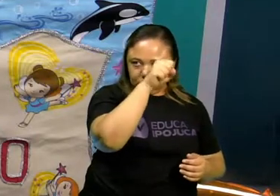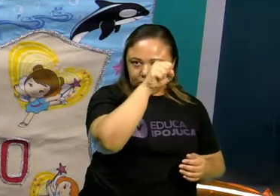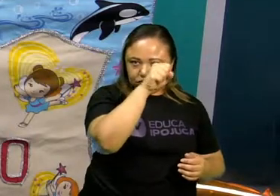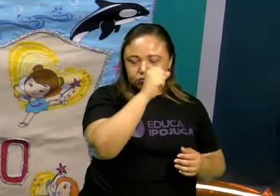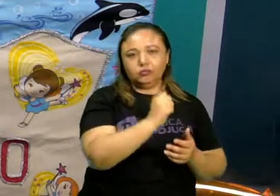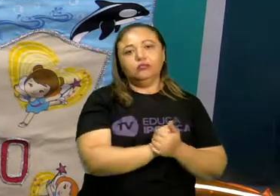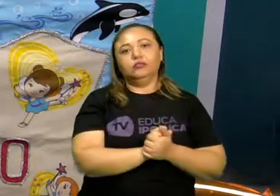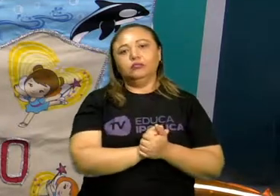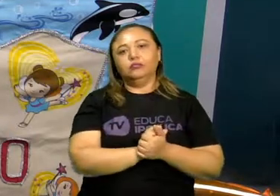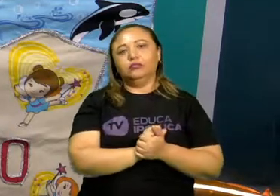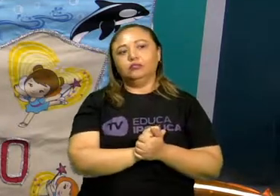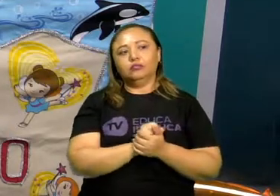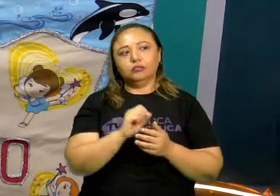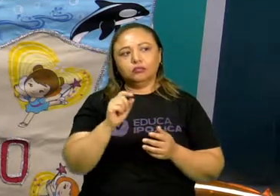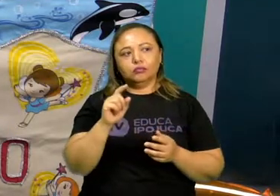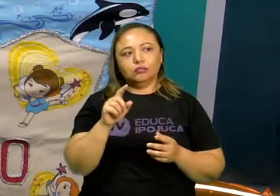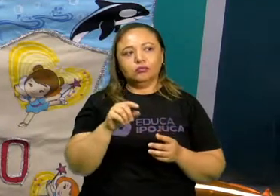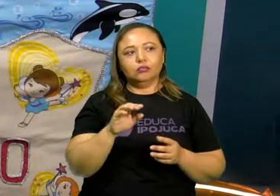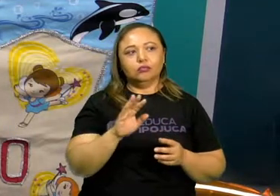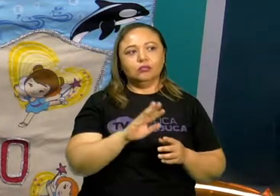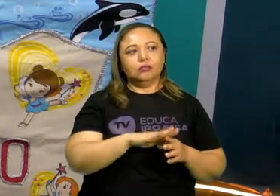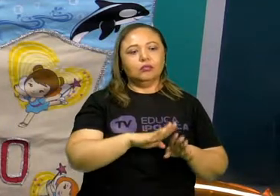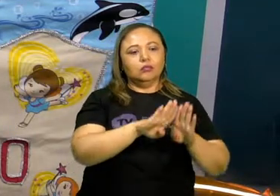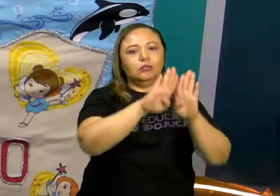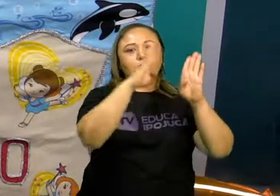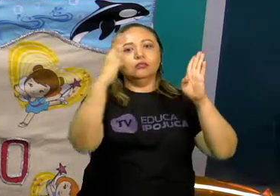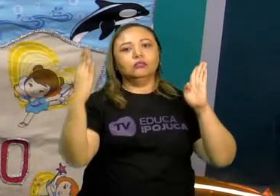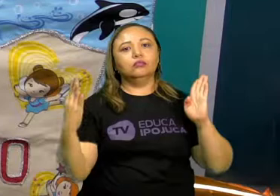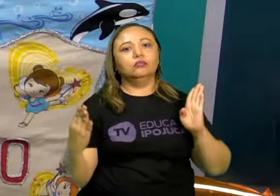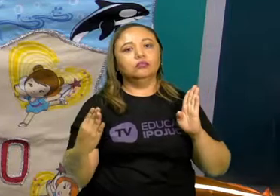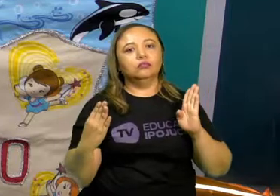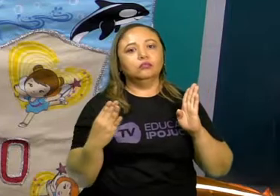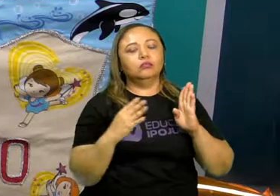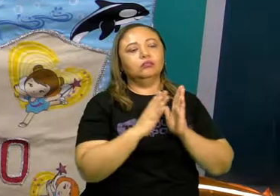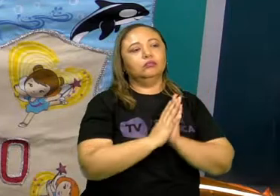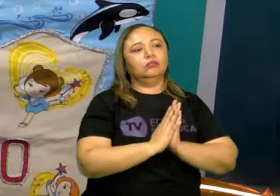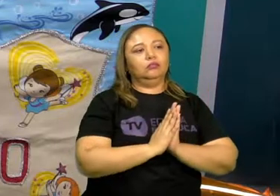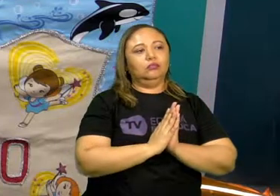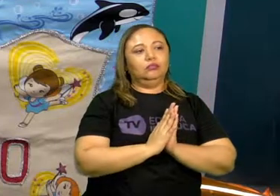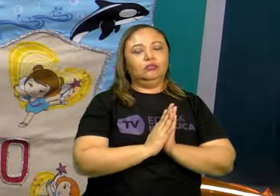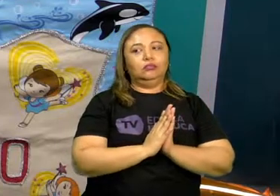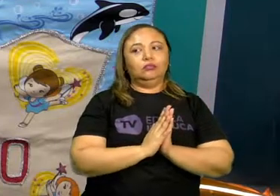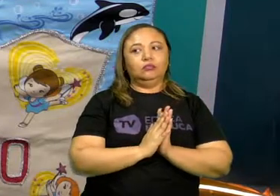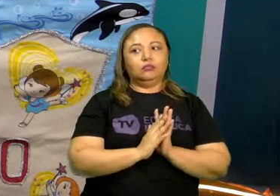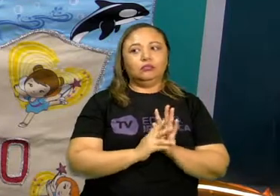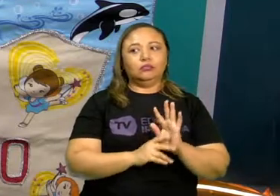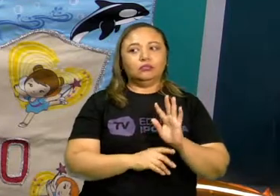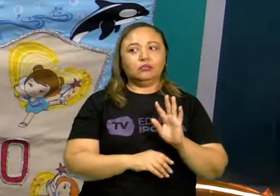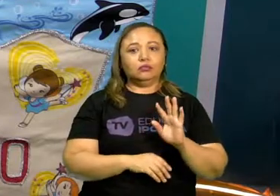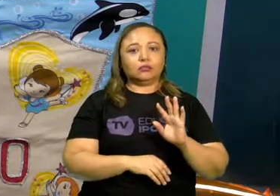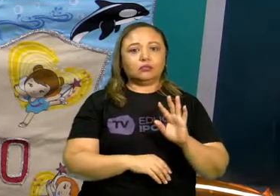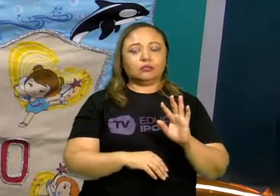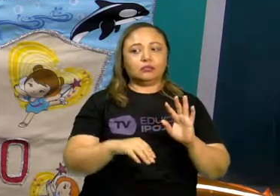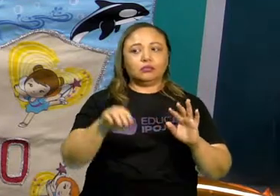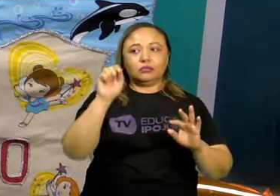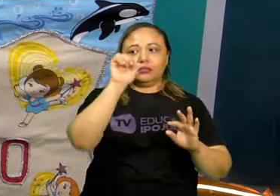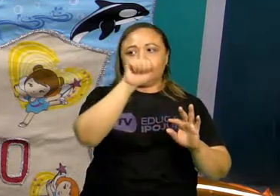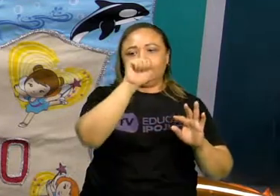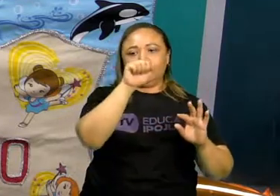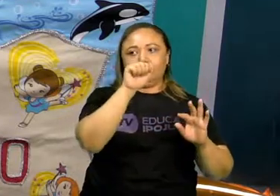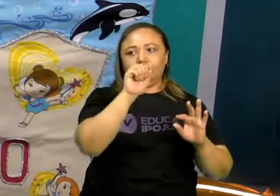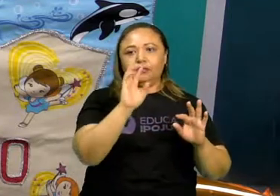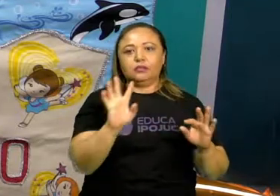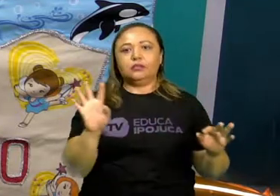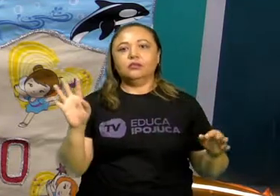Leiturinha. Quando ela bateu, gente, a porta se abriu. Menino, segura a casa de... Tá vendo?